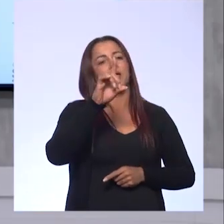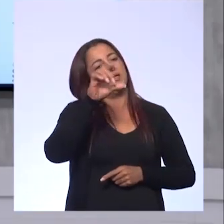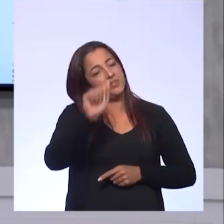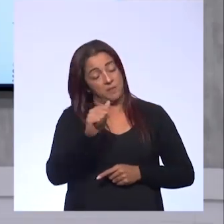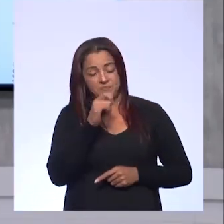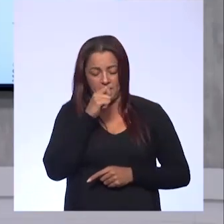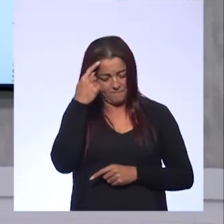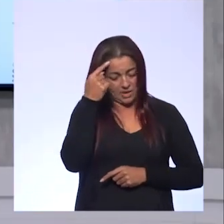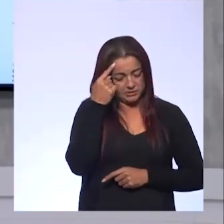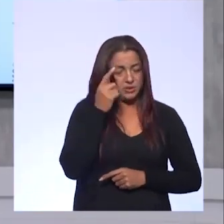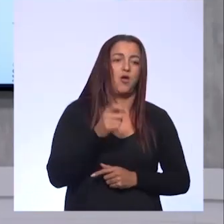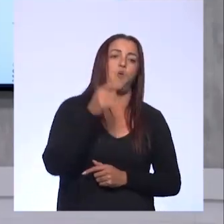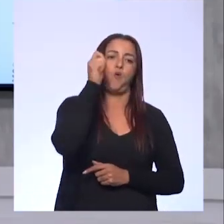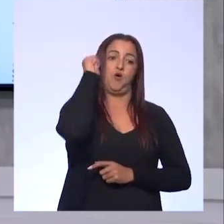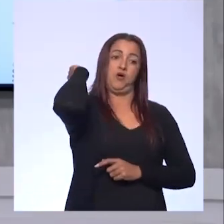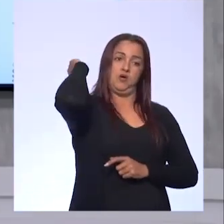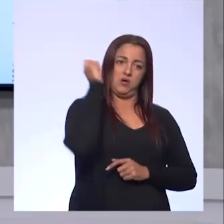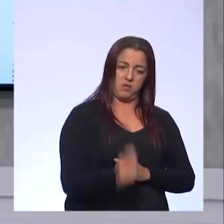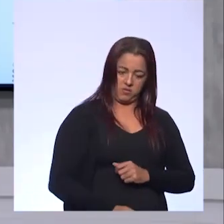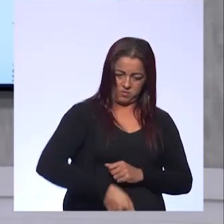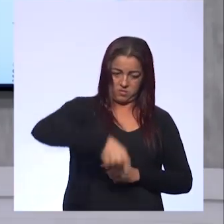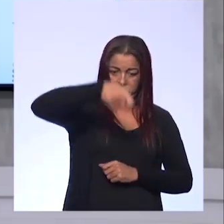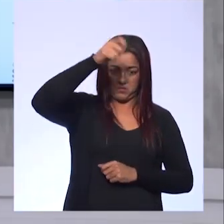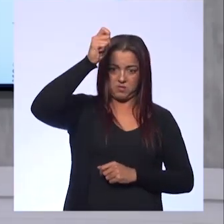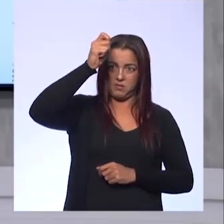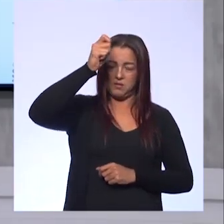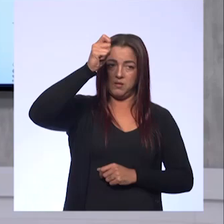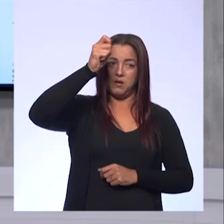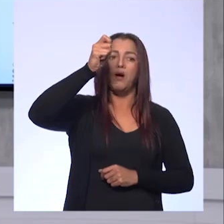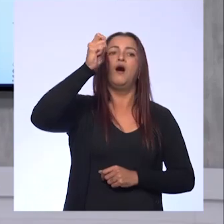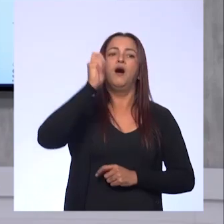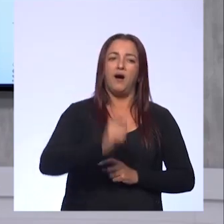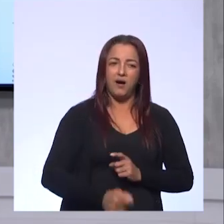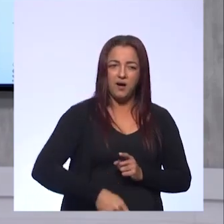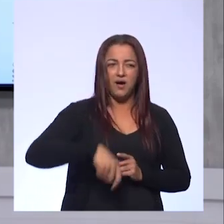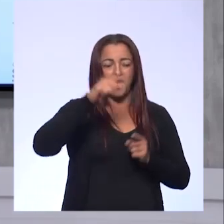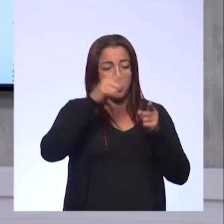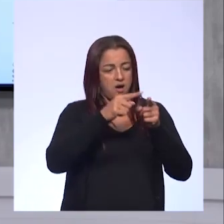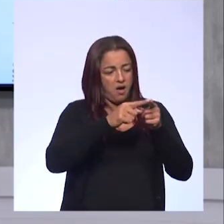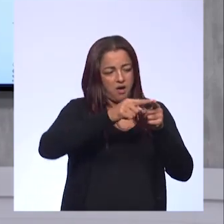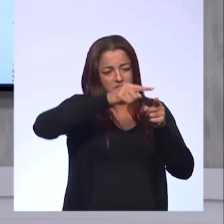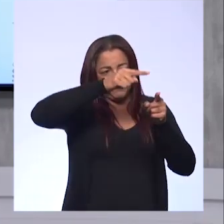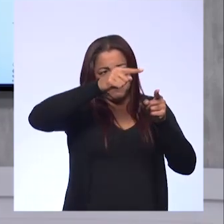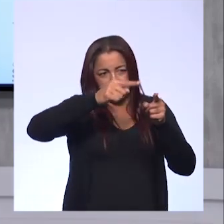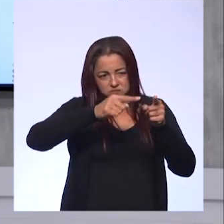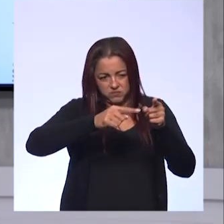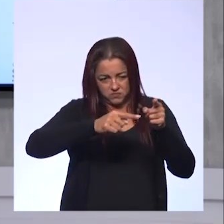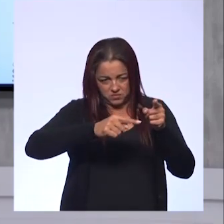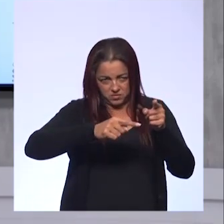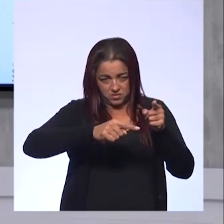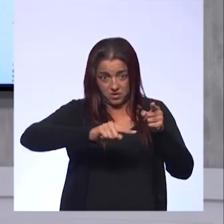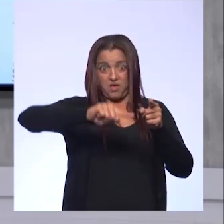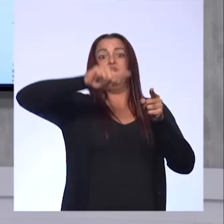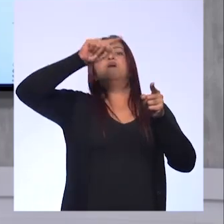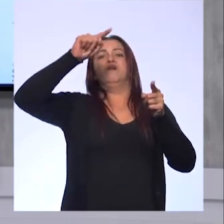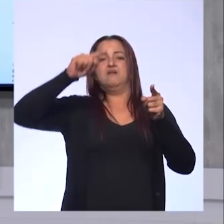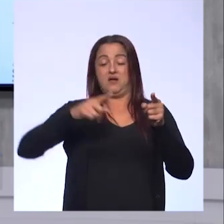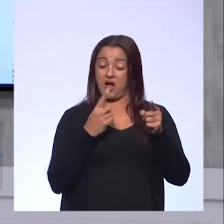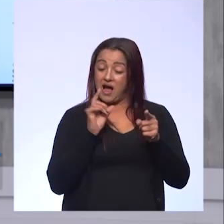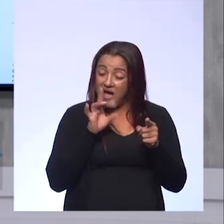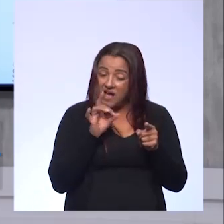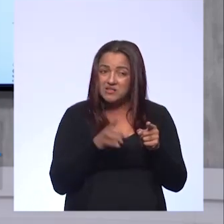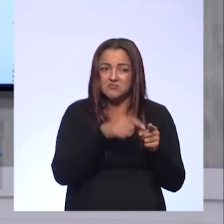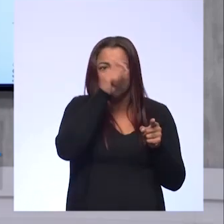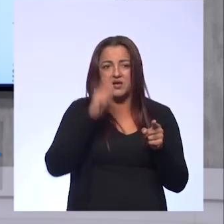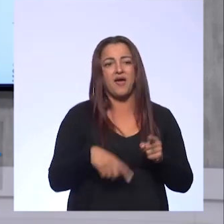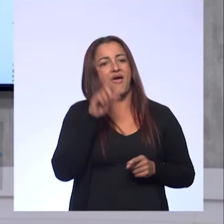eu tô com a minha corda esticada eu fui lá e fiz esse movimento o que eu faço movimento onda de uma distância essa distância